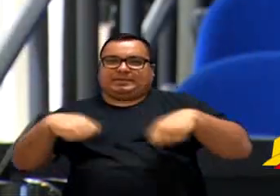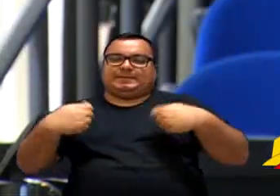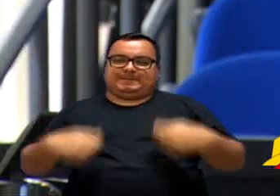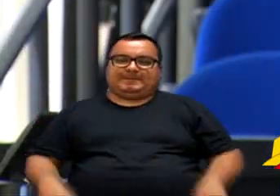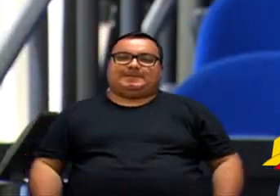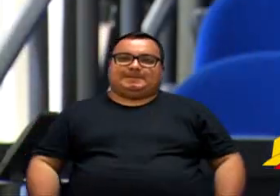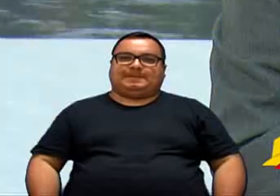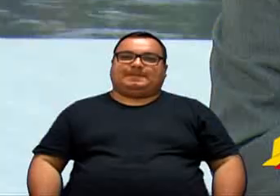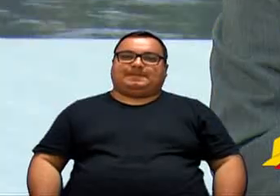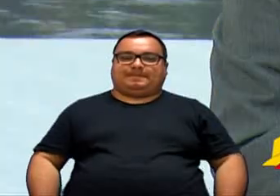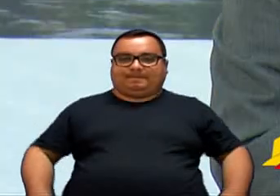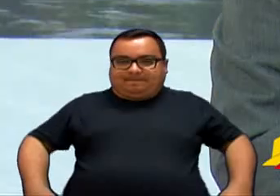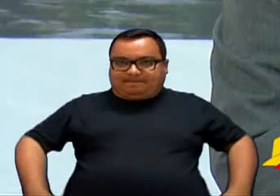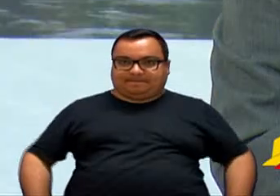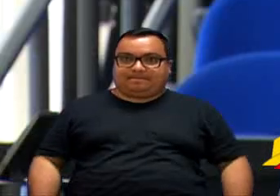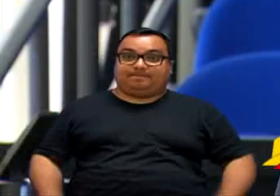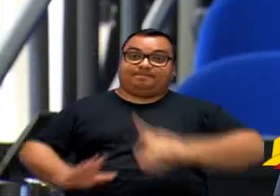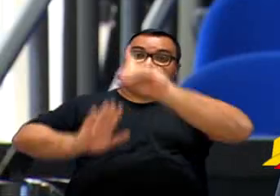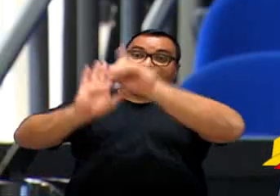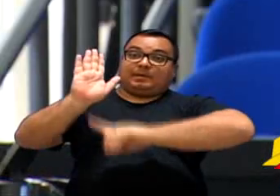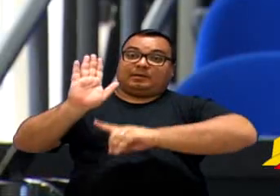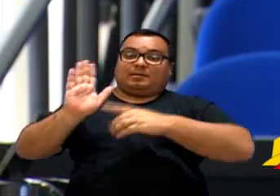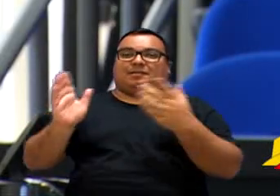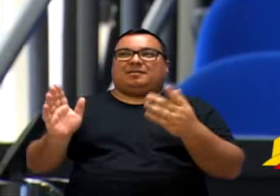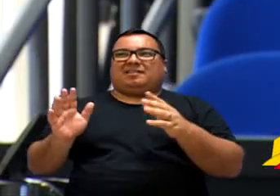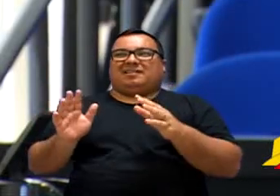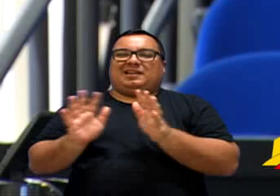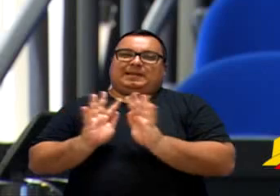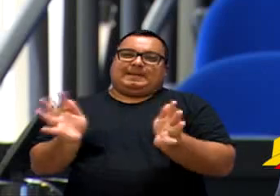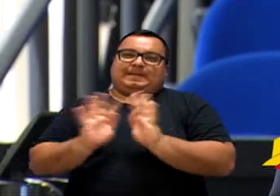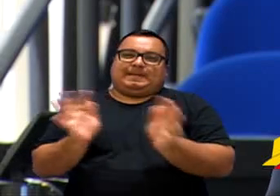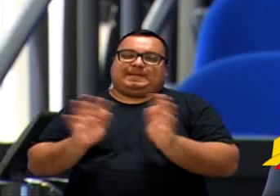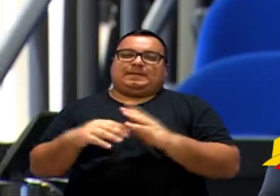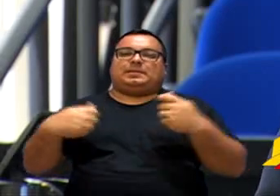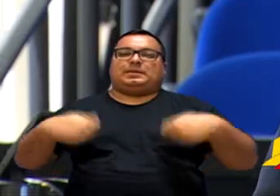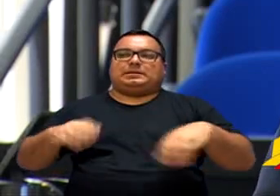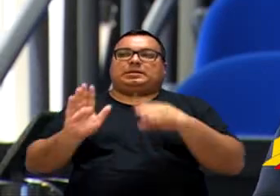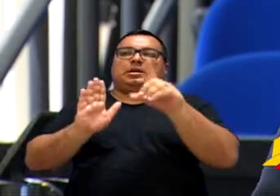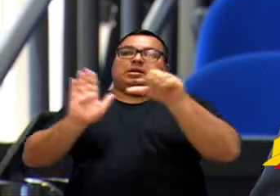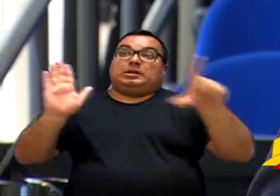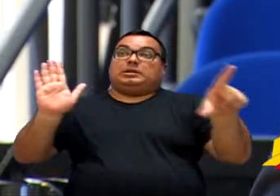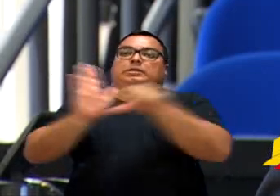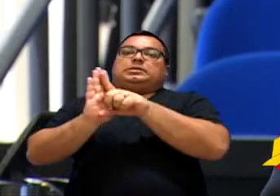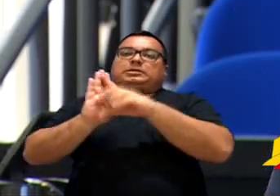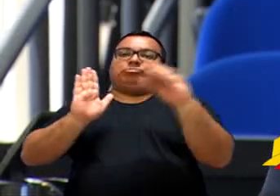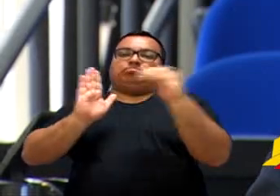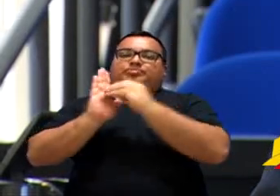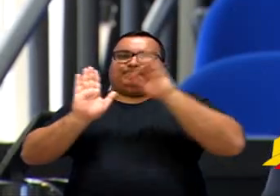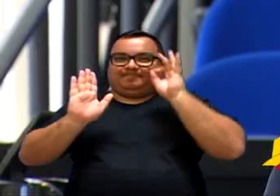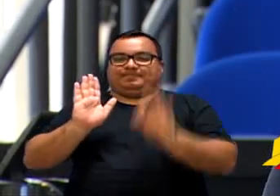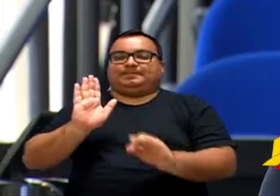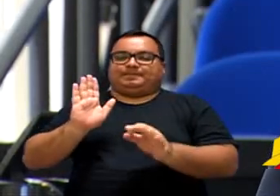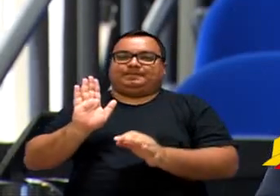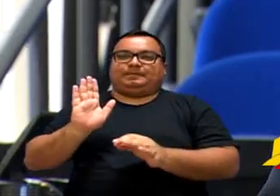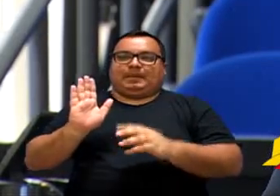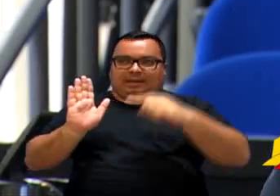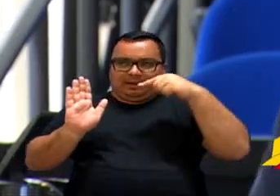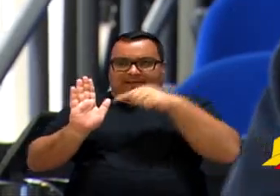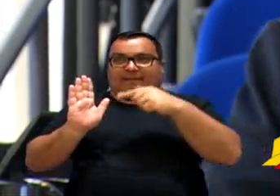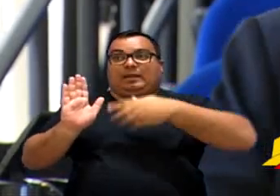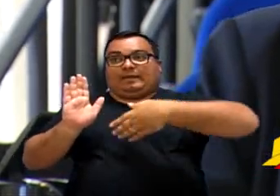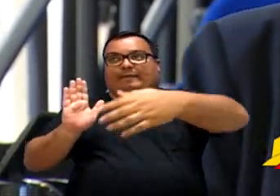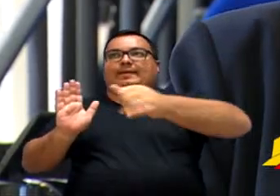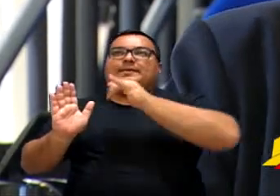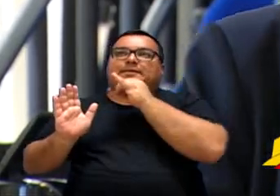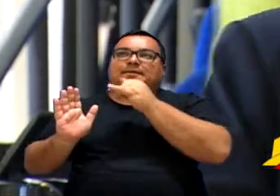essa questão. Ele coloca que é por decreto. O decreto é muito frágil, né? Nós, quando temos na lei, estabelece uma certeza. Olha, por